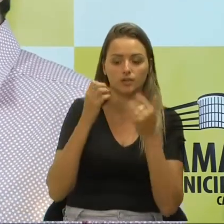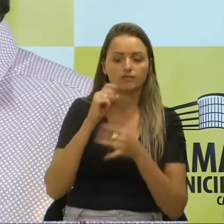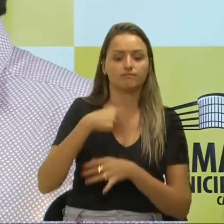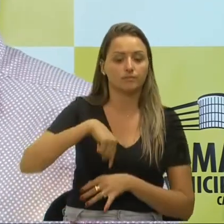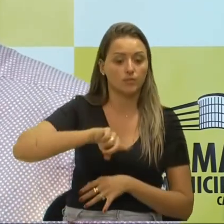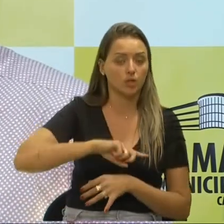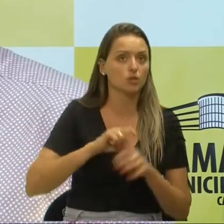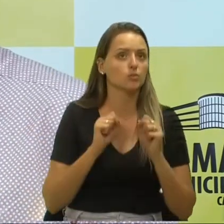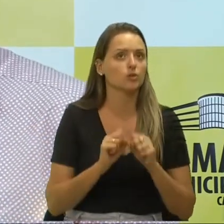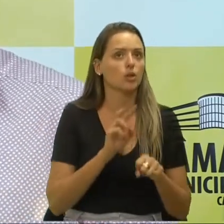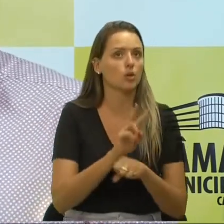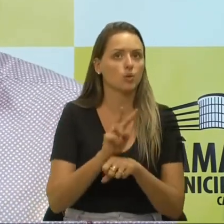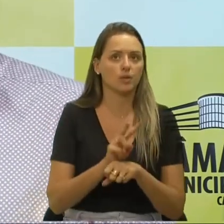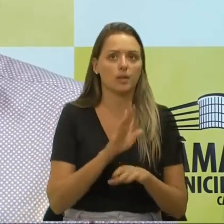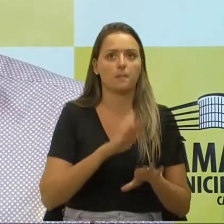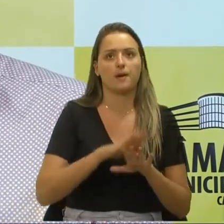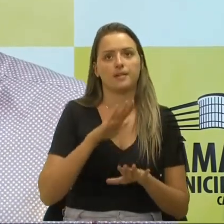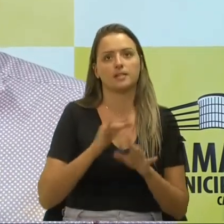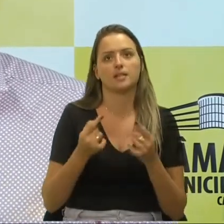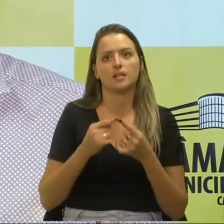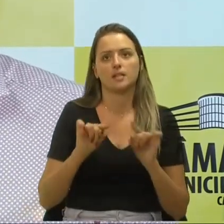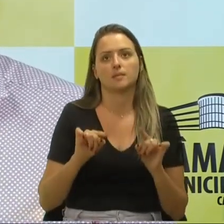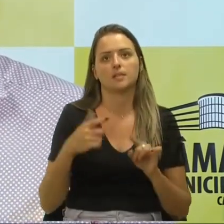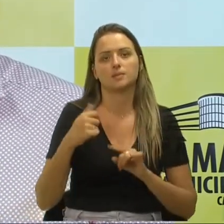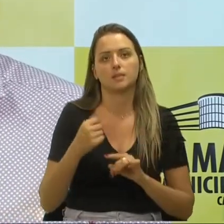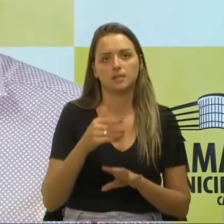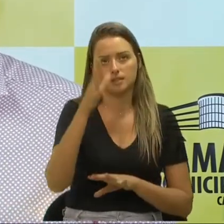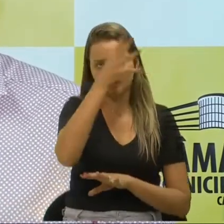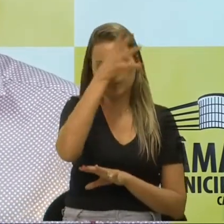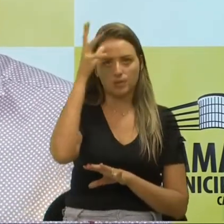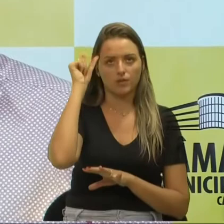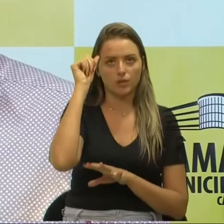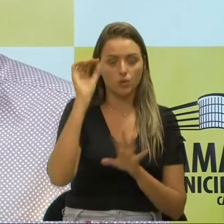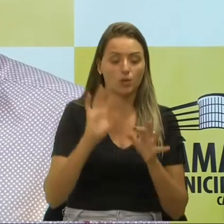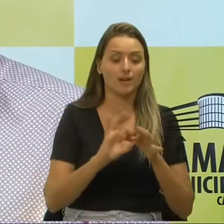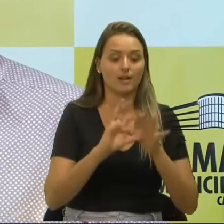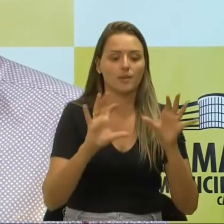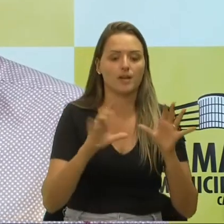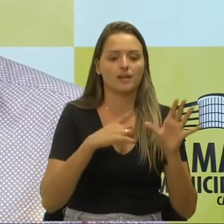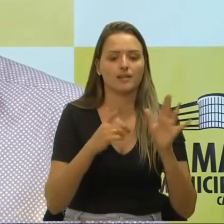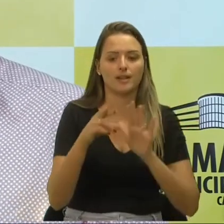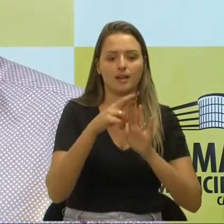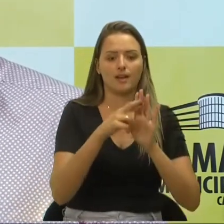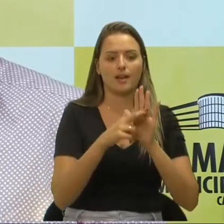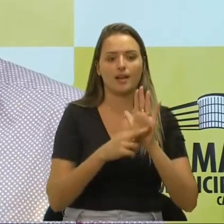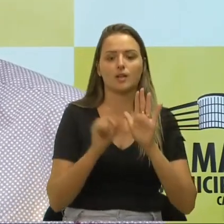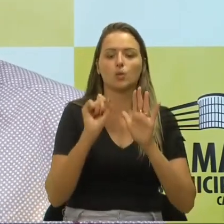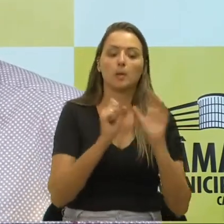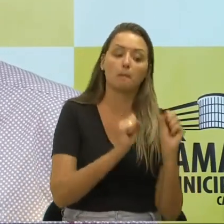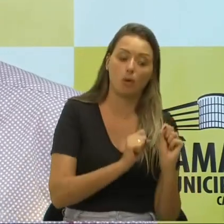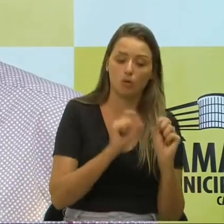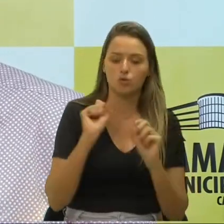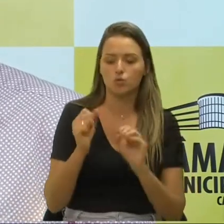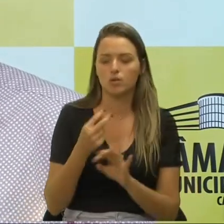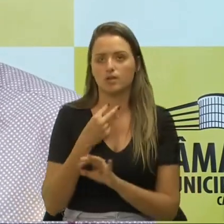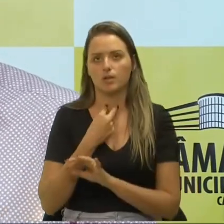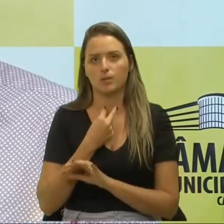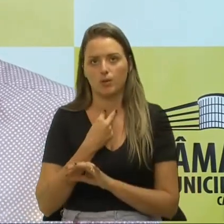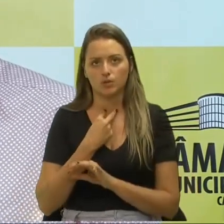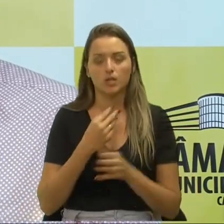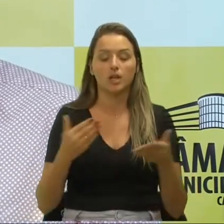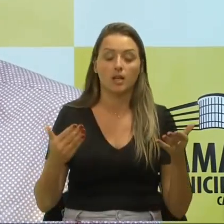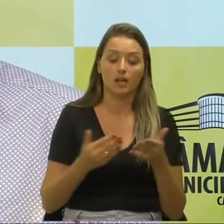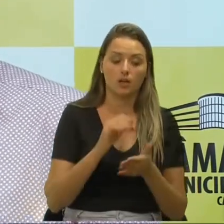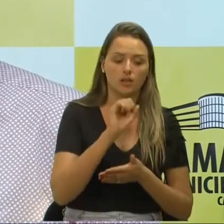até cuidar um pouco mais, porém precisamos que o município imponha regras de até onde a gente possa fazer. Então, a partir de agora,